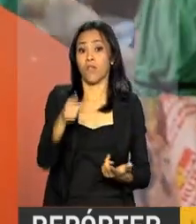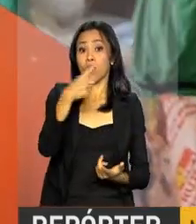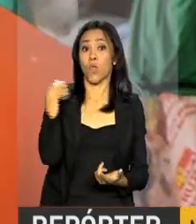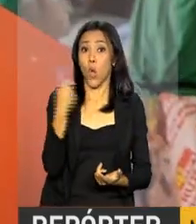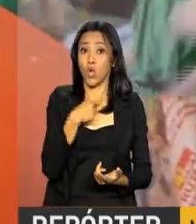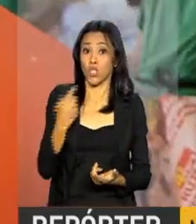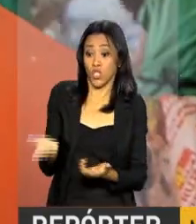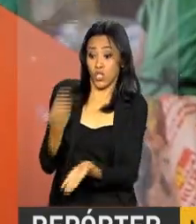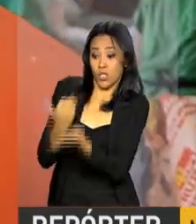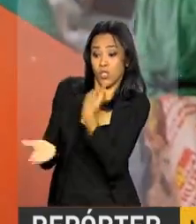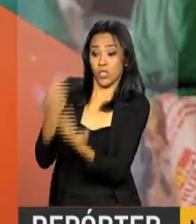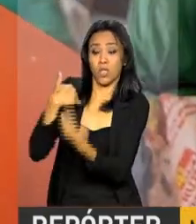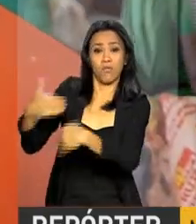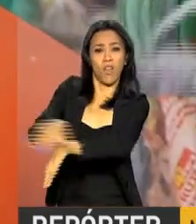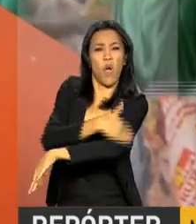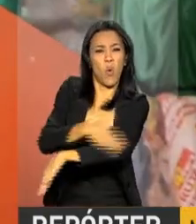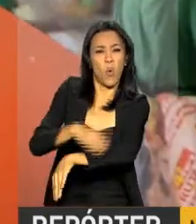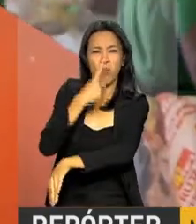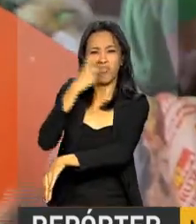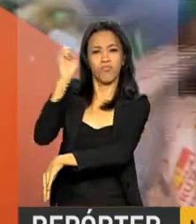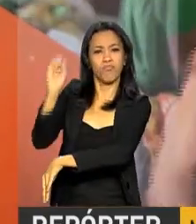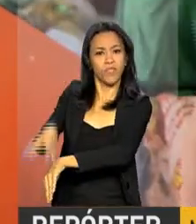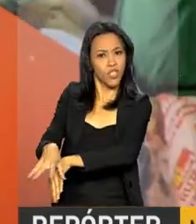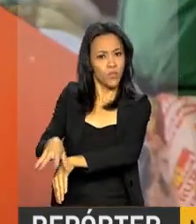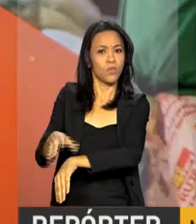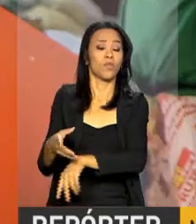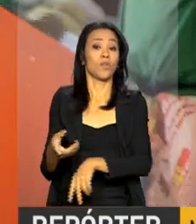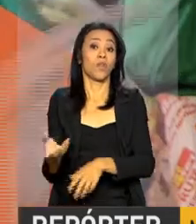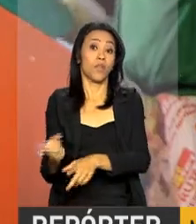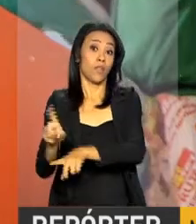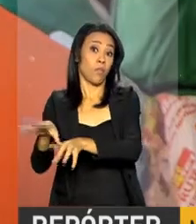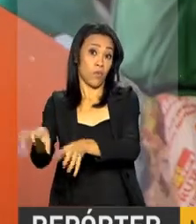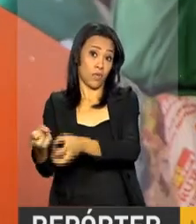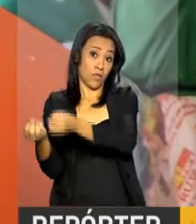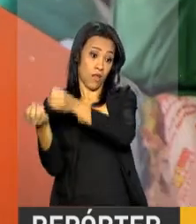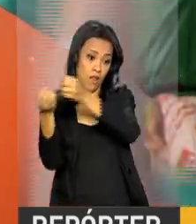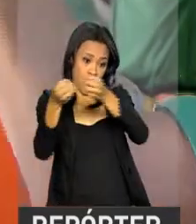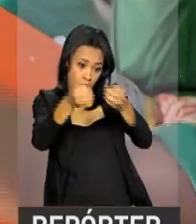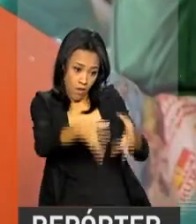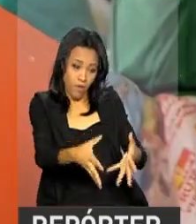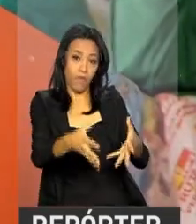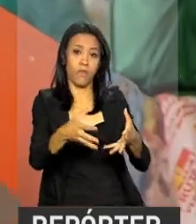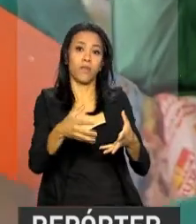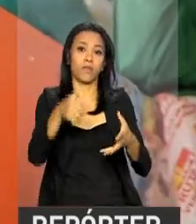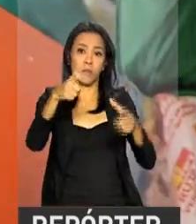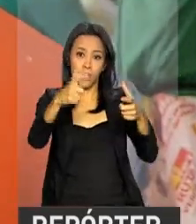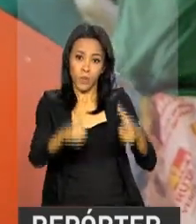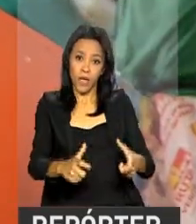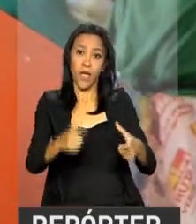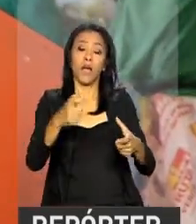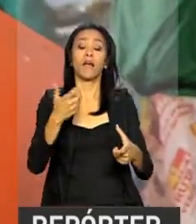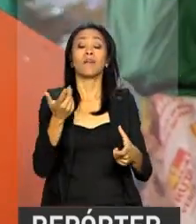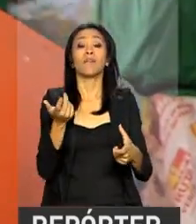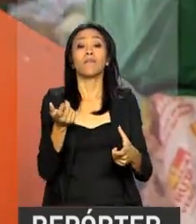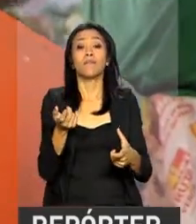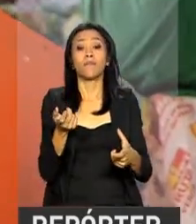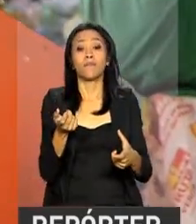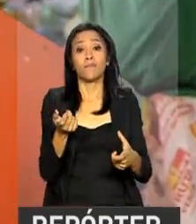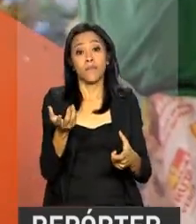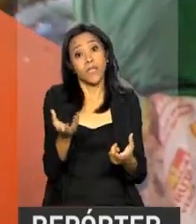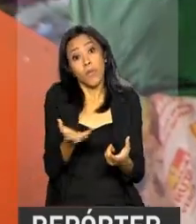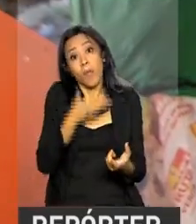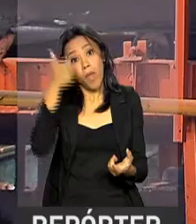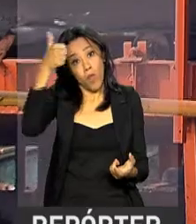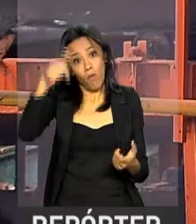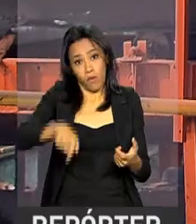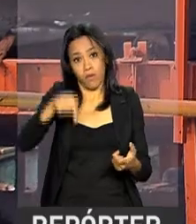rua né porque daqui vai ali por rejeitar a ivaiporã bateu né muito